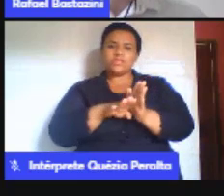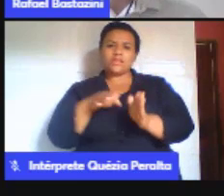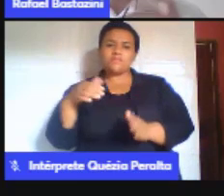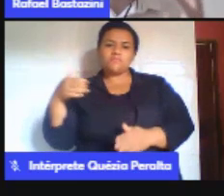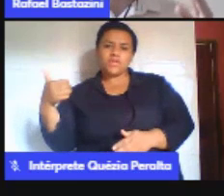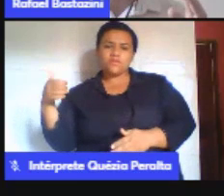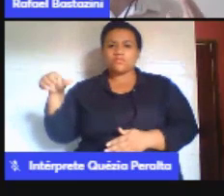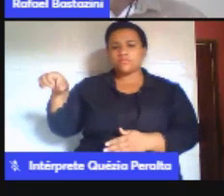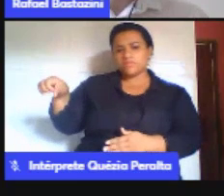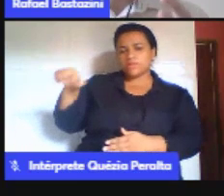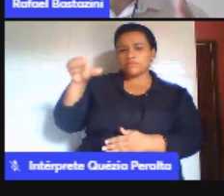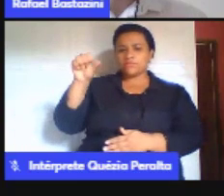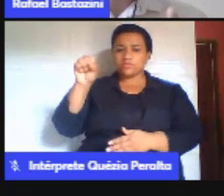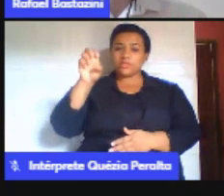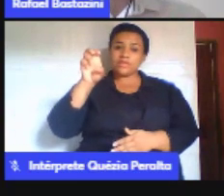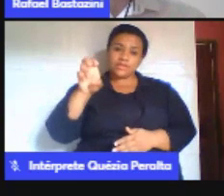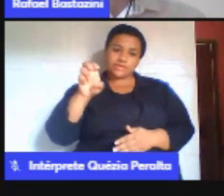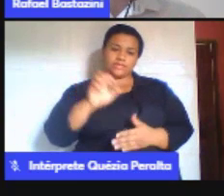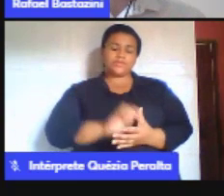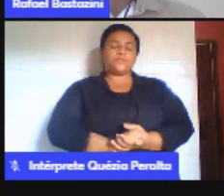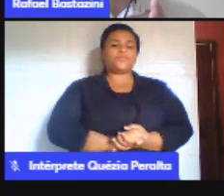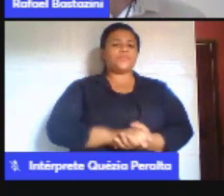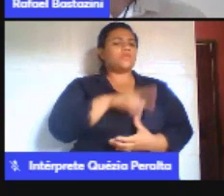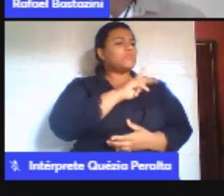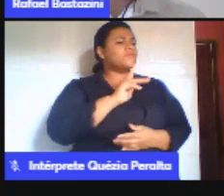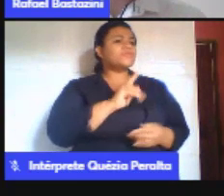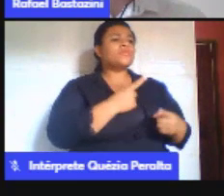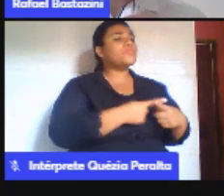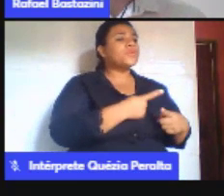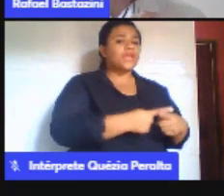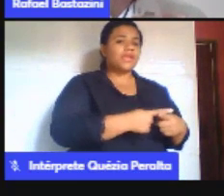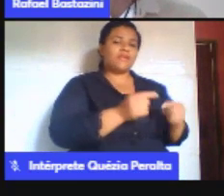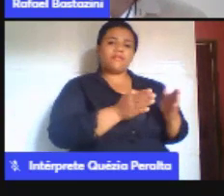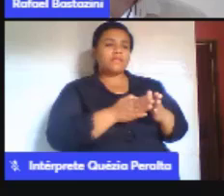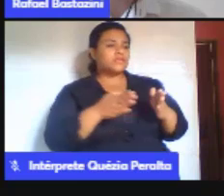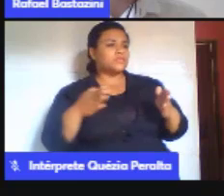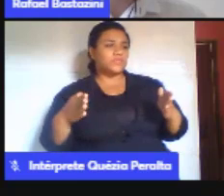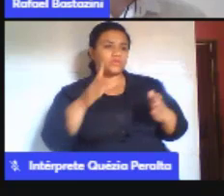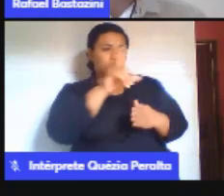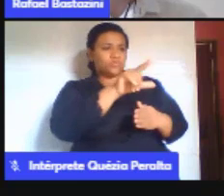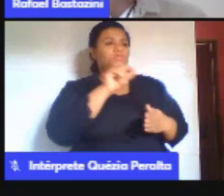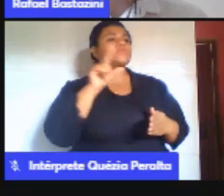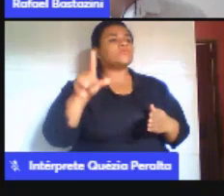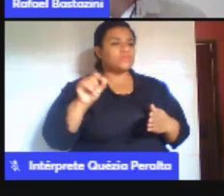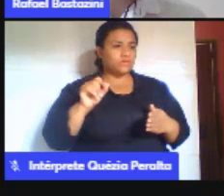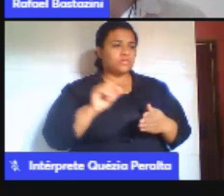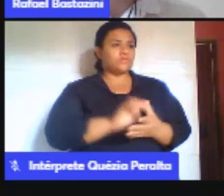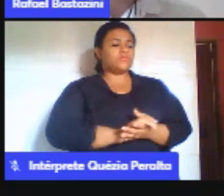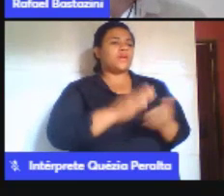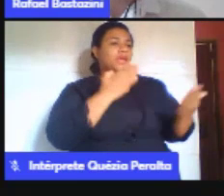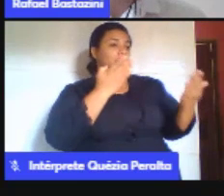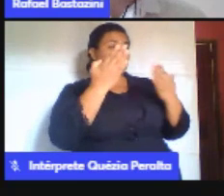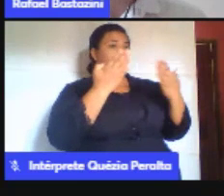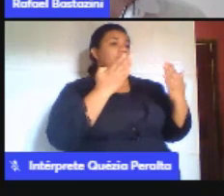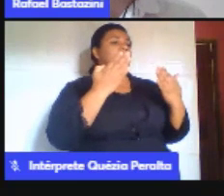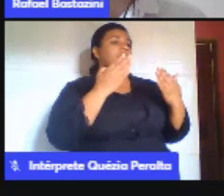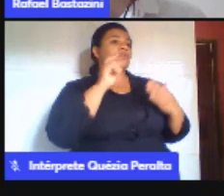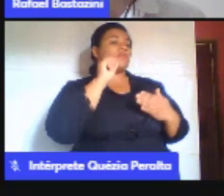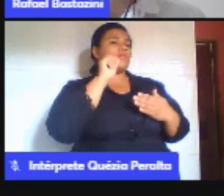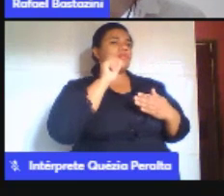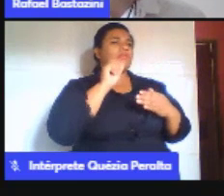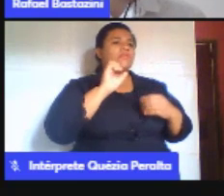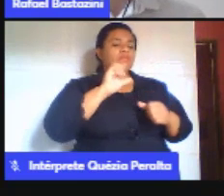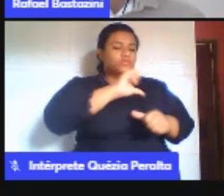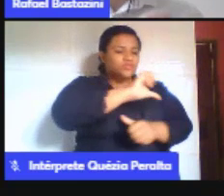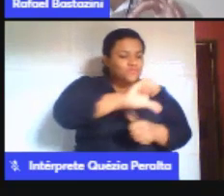1985. Professor, por que vocês escolheram esse período para analisar as transformações no espaço urbano